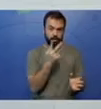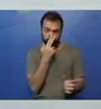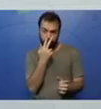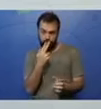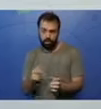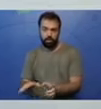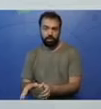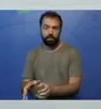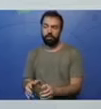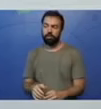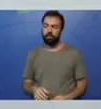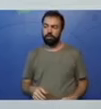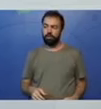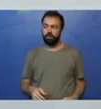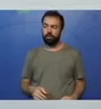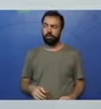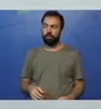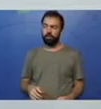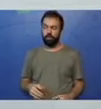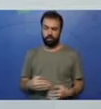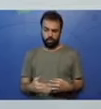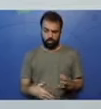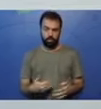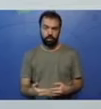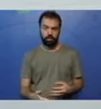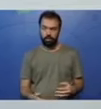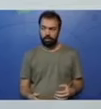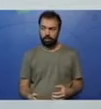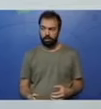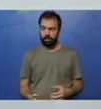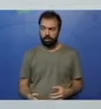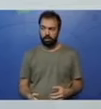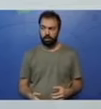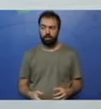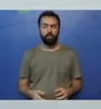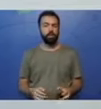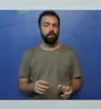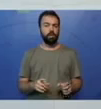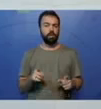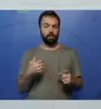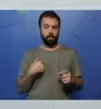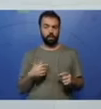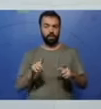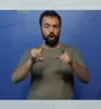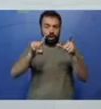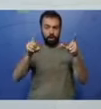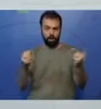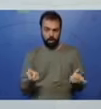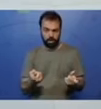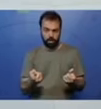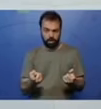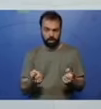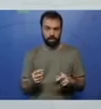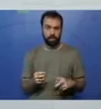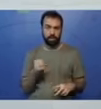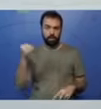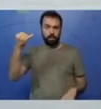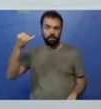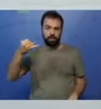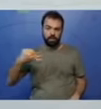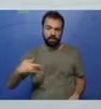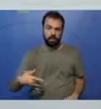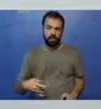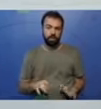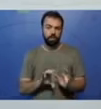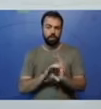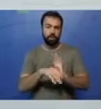Bom, antes de continuar falando do sistema de classificação de Linneu, eu vou criar um parênteses para poder explicar um conceito muito